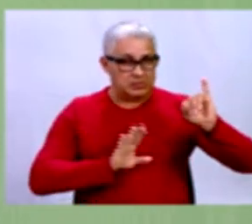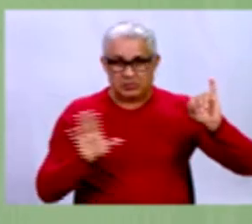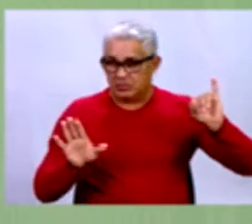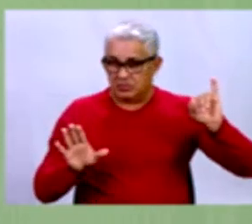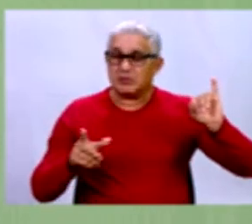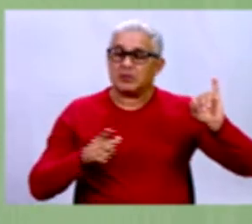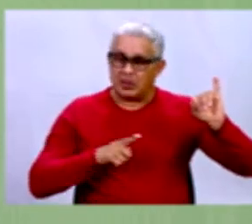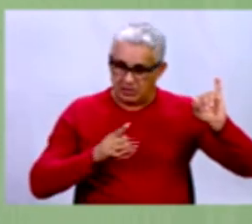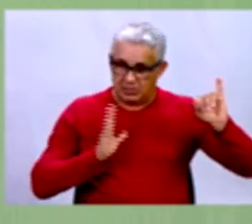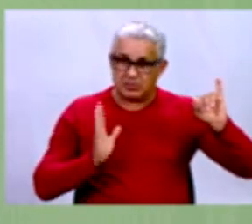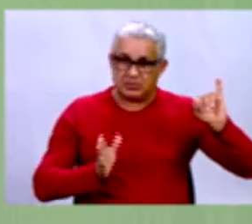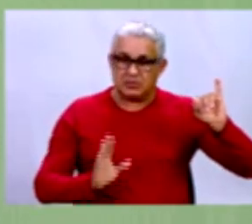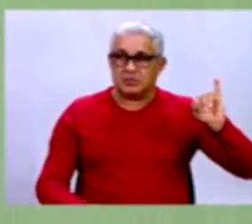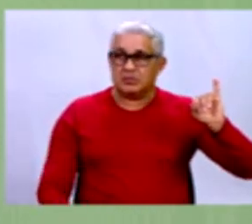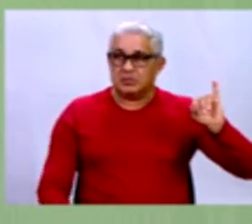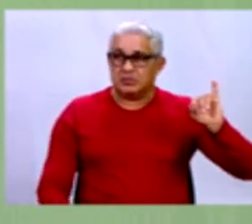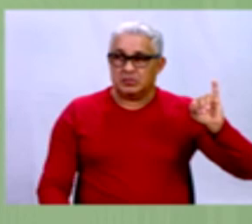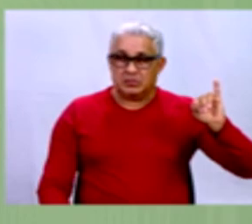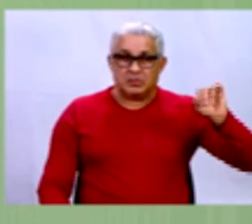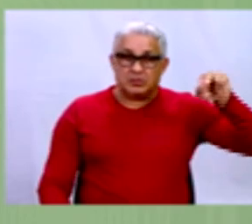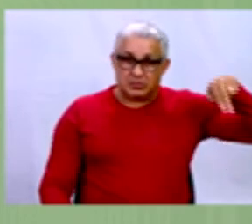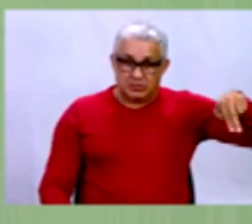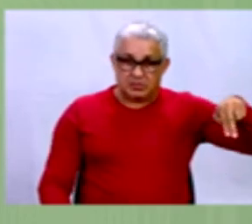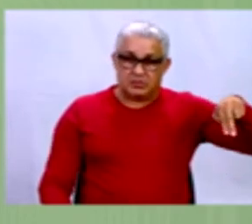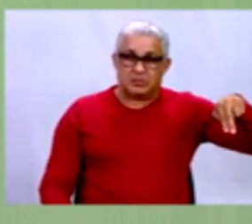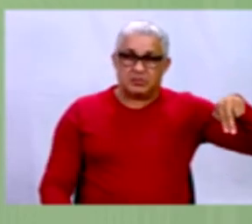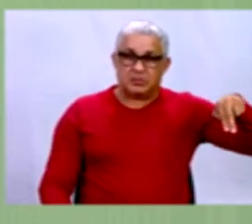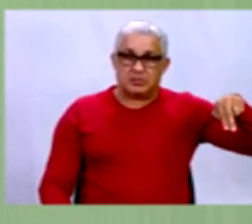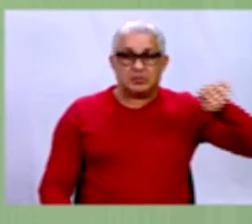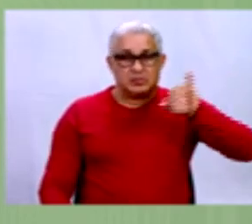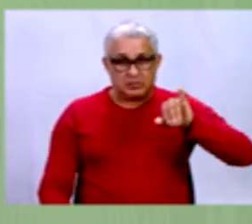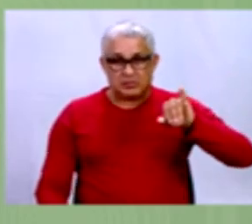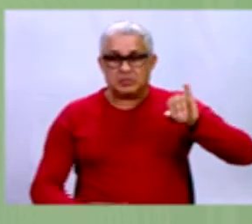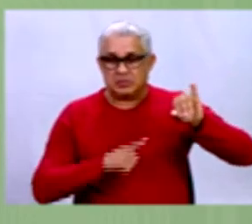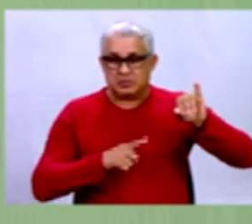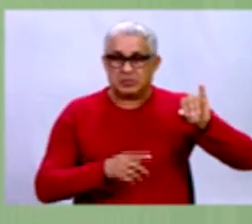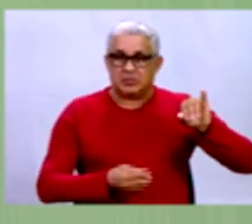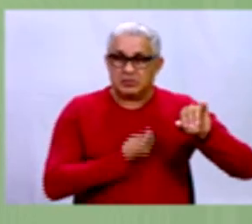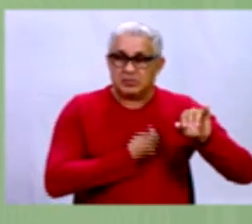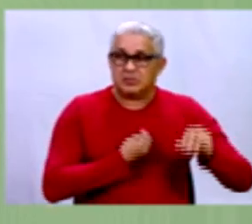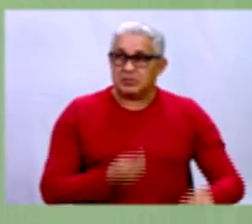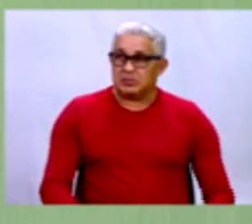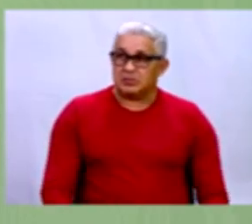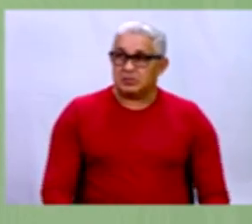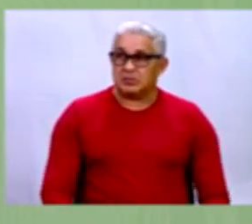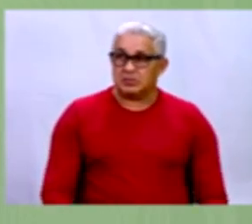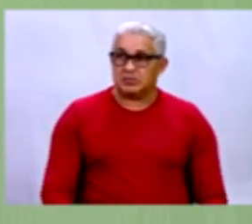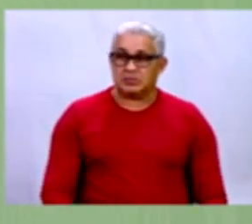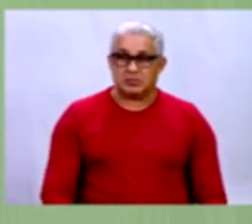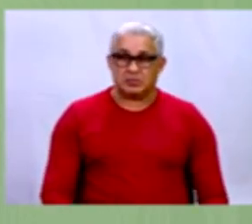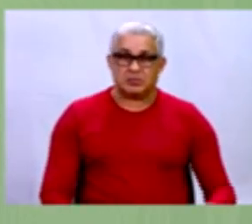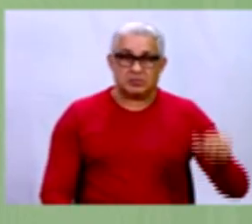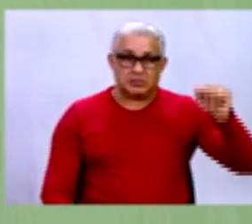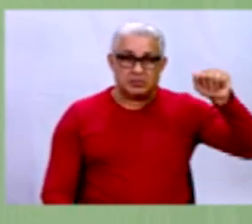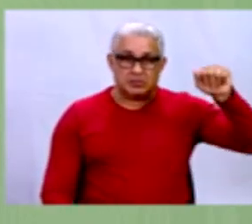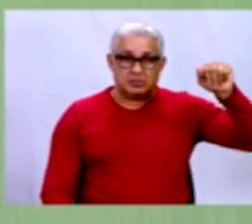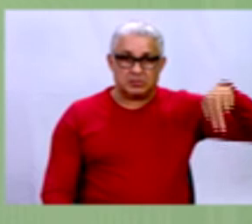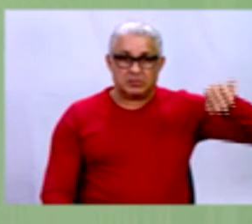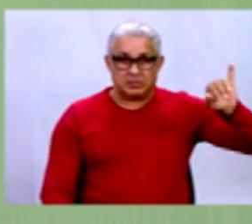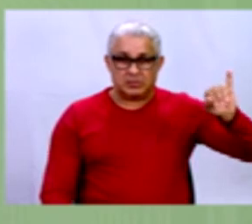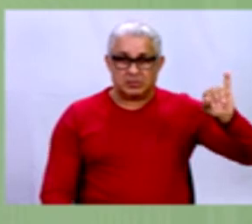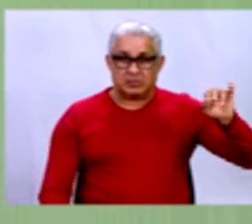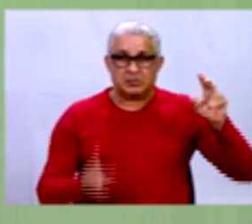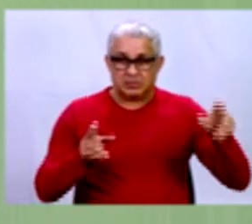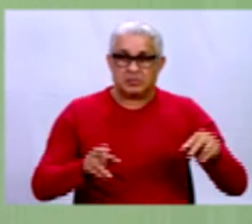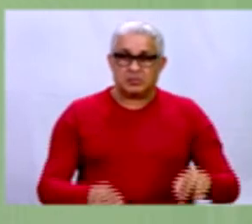eu tenho aqui, ó, o valor de N está aqui, o valor de I está aqui, ok? Então vamos lá, ANI é igual 1 mais taxa elevado a